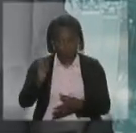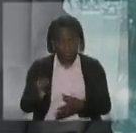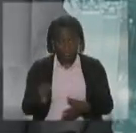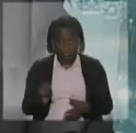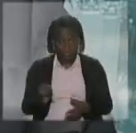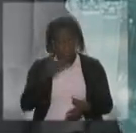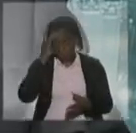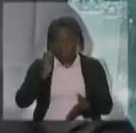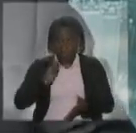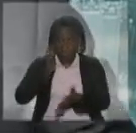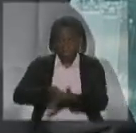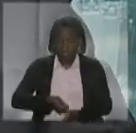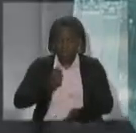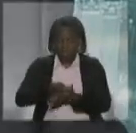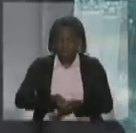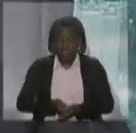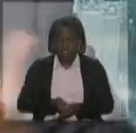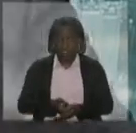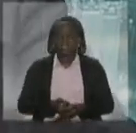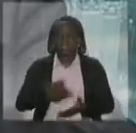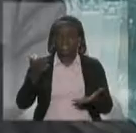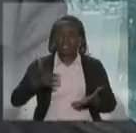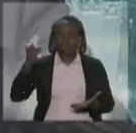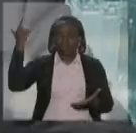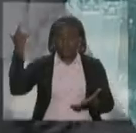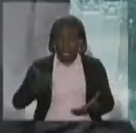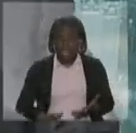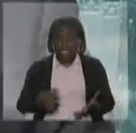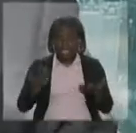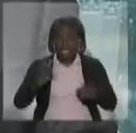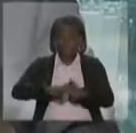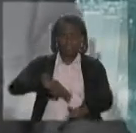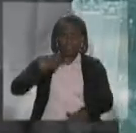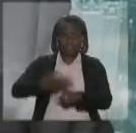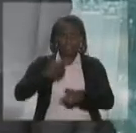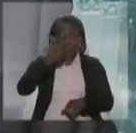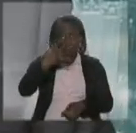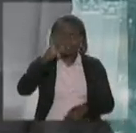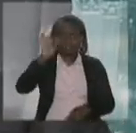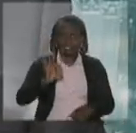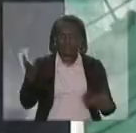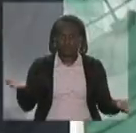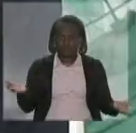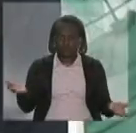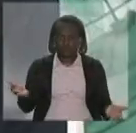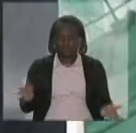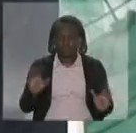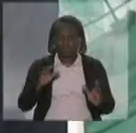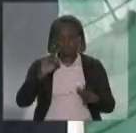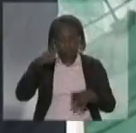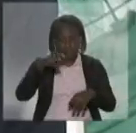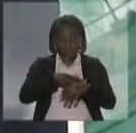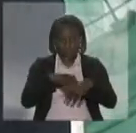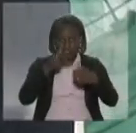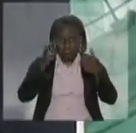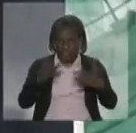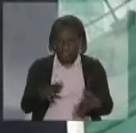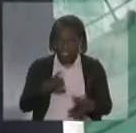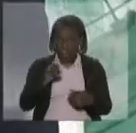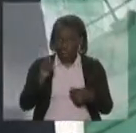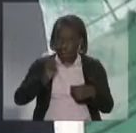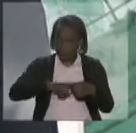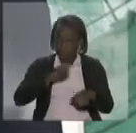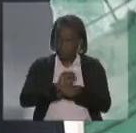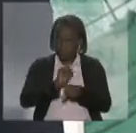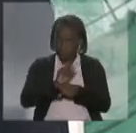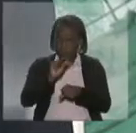servidor pagando e ainda agora querem aumentar para 14 a gente vai falar disso rapidinho no próximo bloco